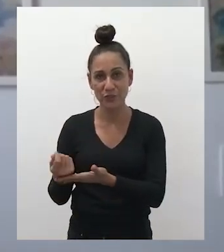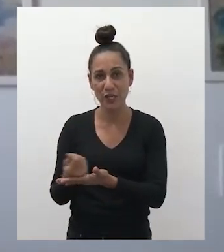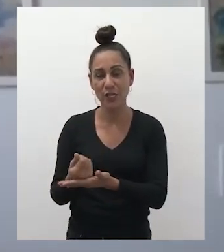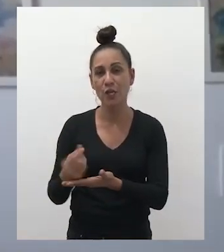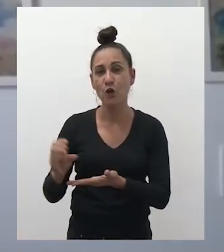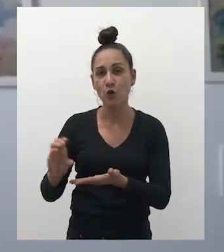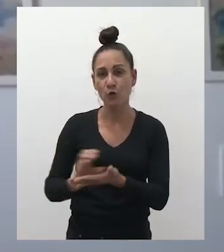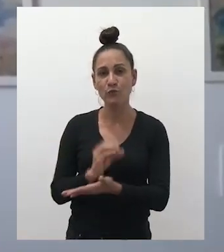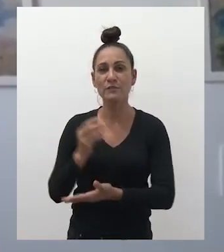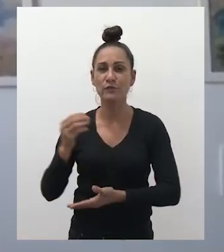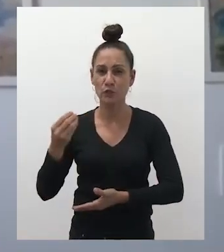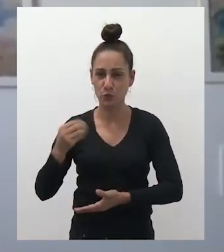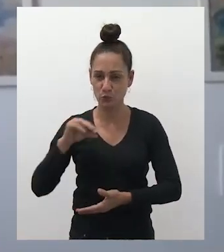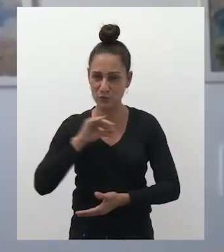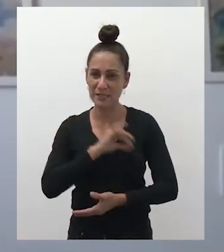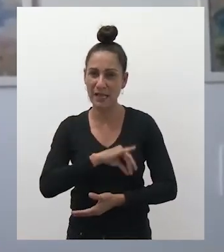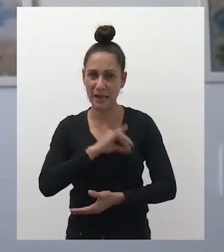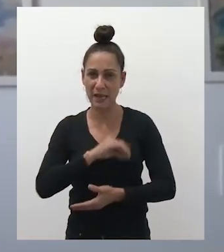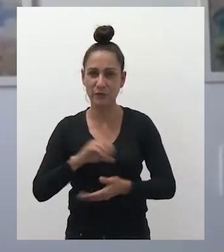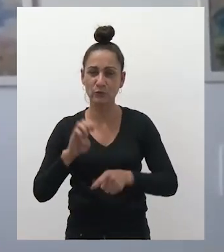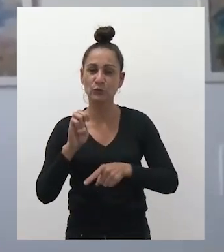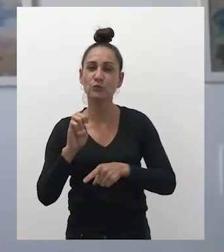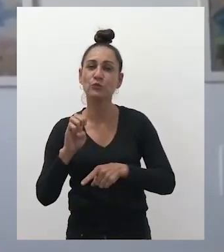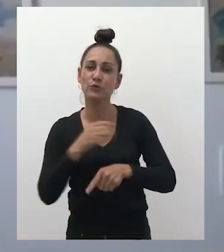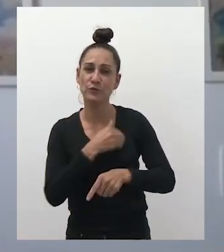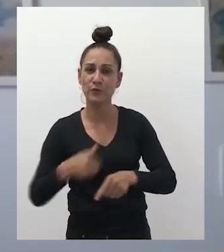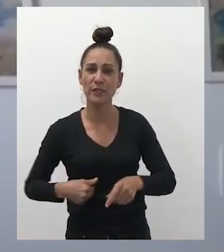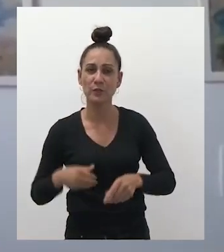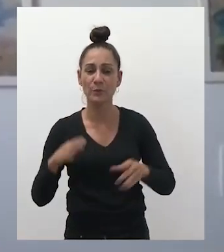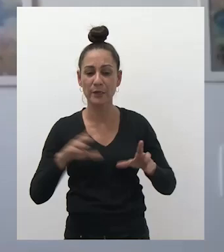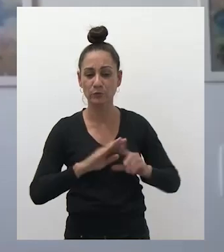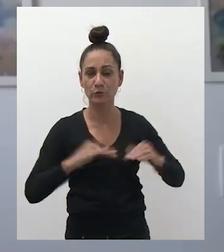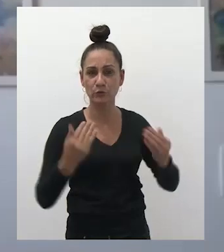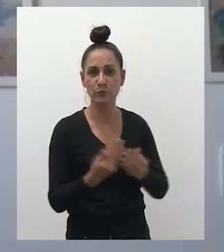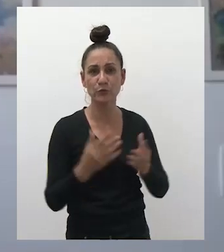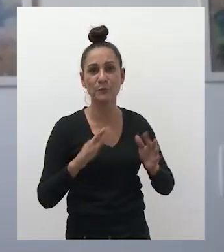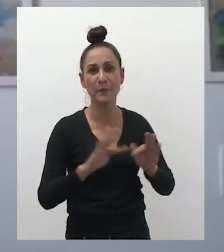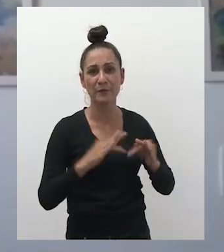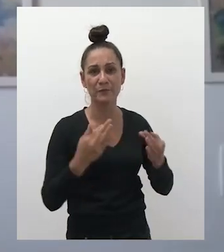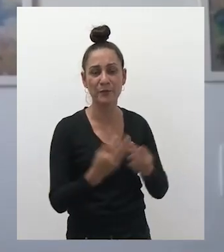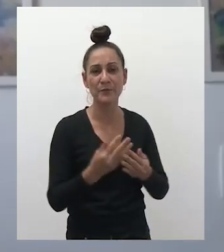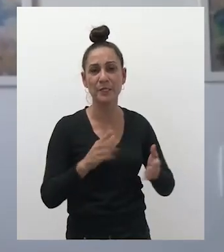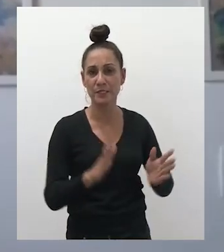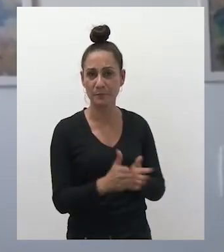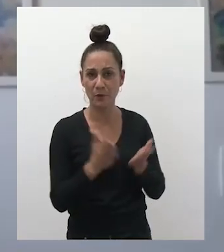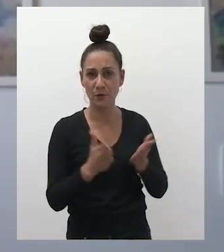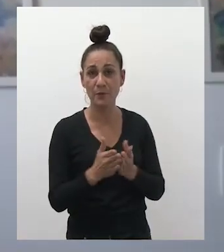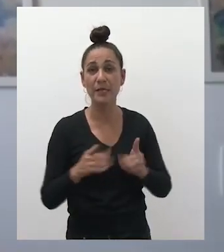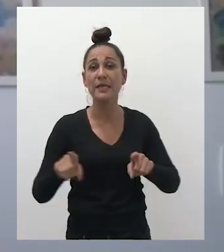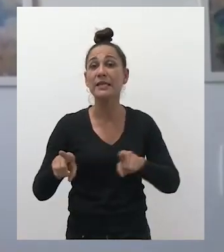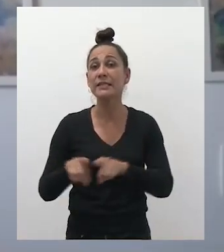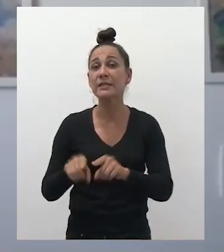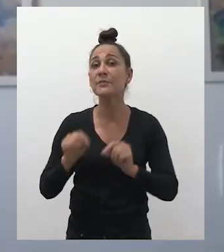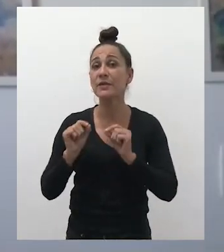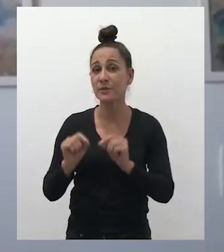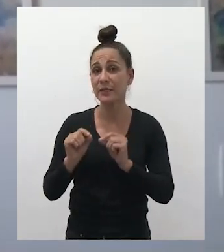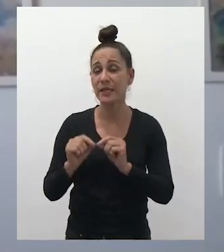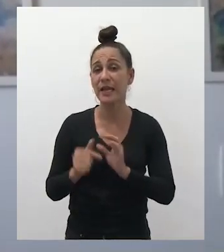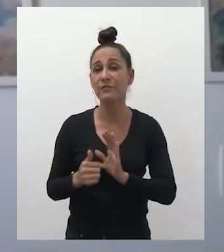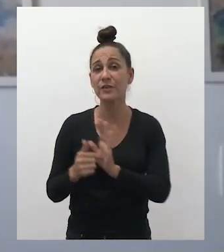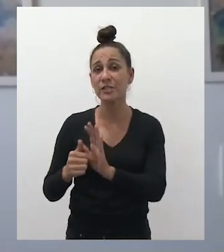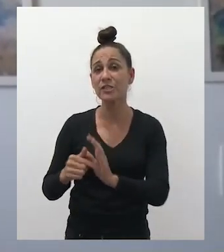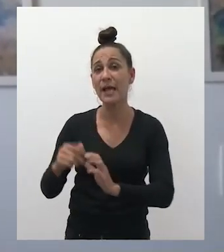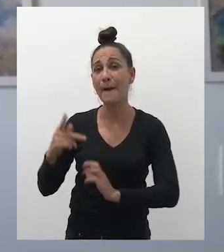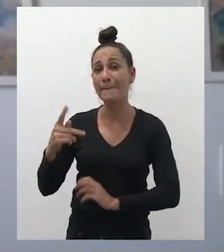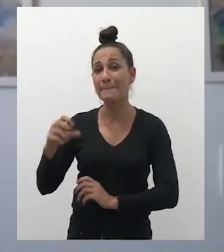ODM 4, Redução da Mortalidade Infantil, muito graças à doutora Zilda Ars, à frente da Pastoral